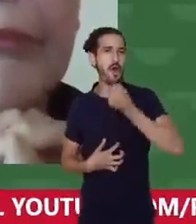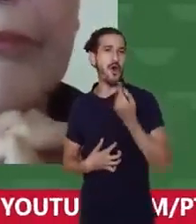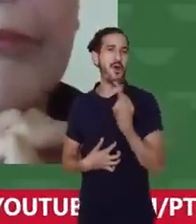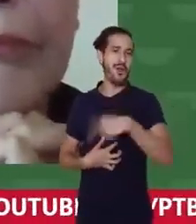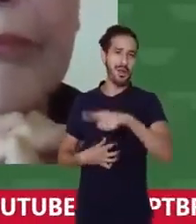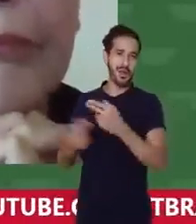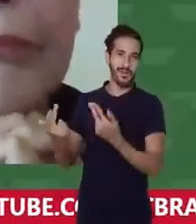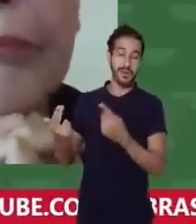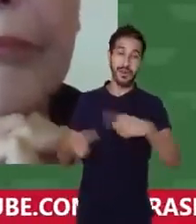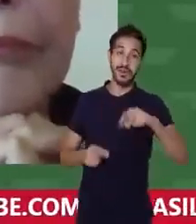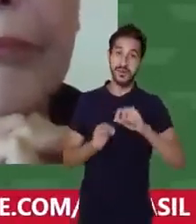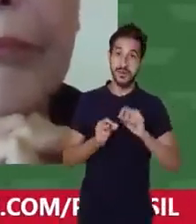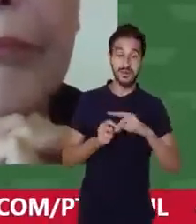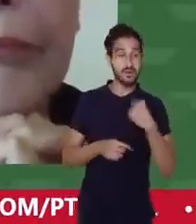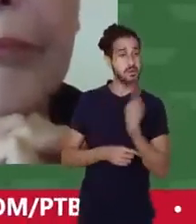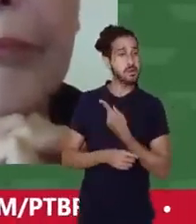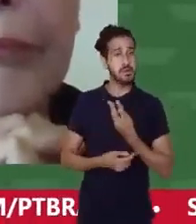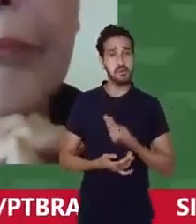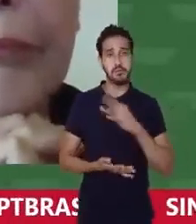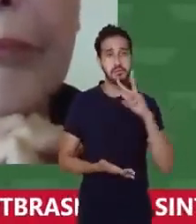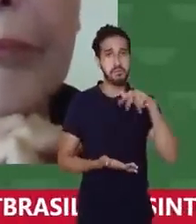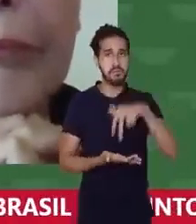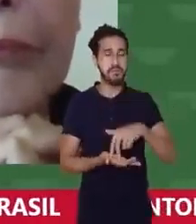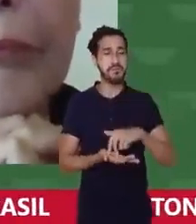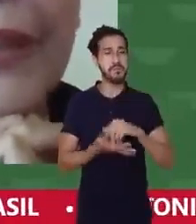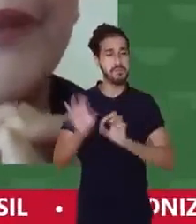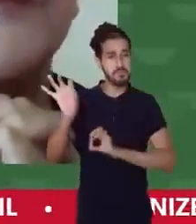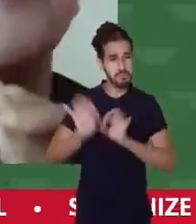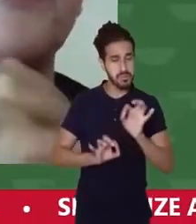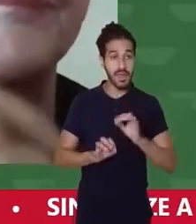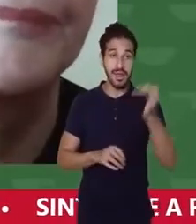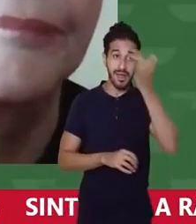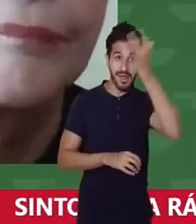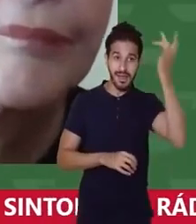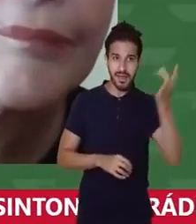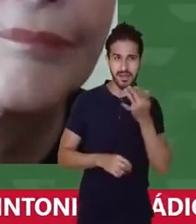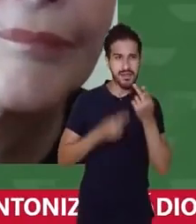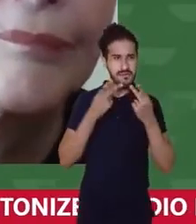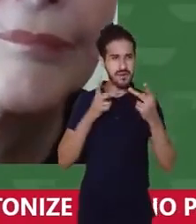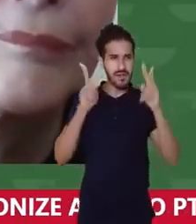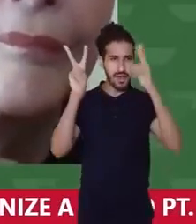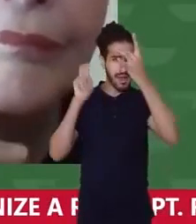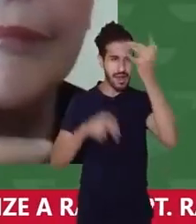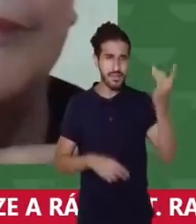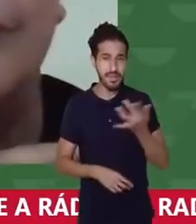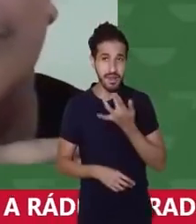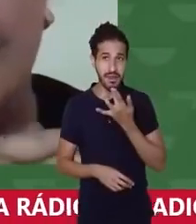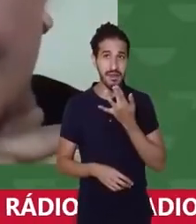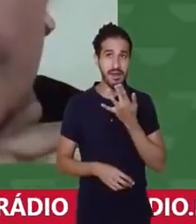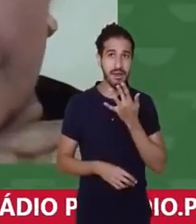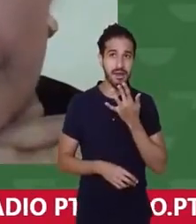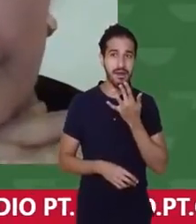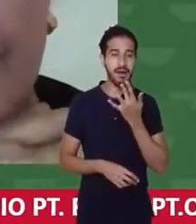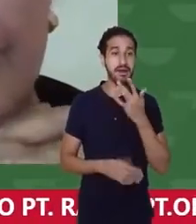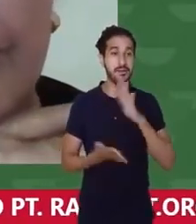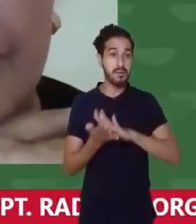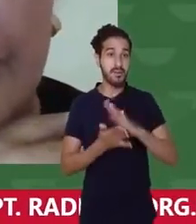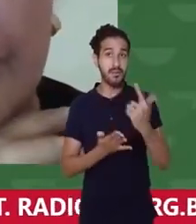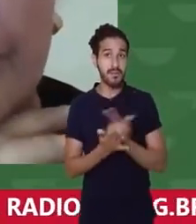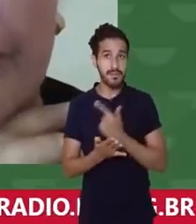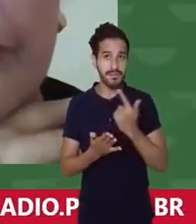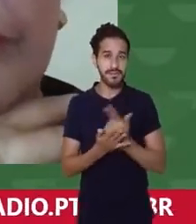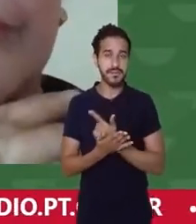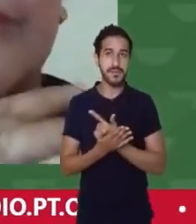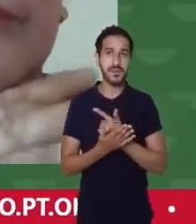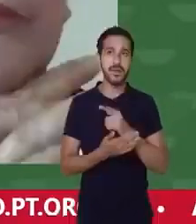né, como ele dizia. Mas nós estamos aí, né, reorganizando, e o Haddad, você fez referência ao Haddad. O Haddad, quando lançou o livro